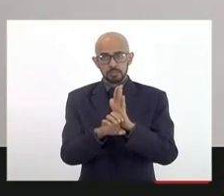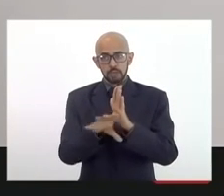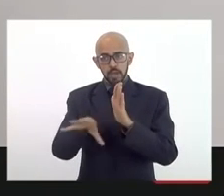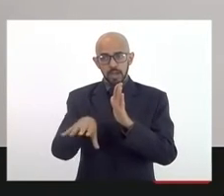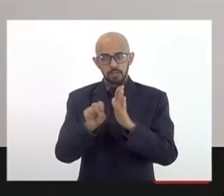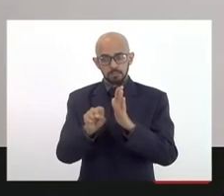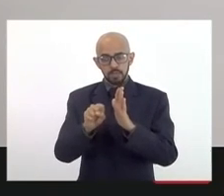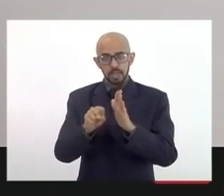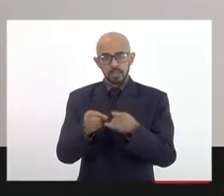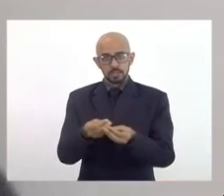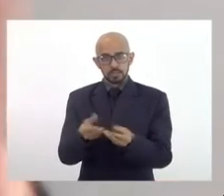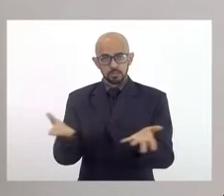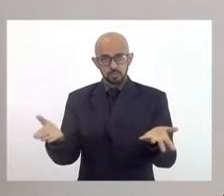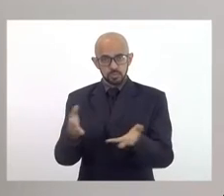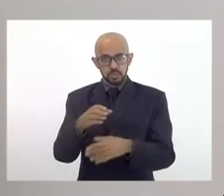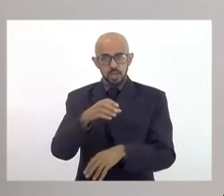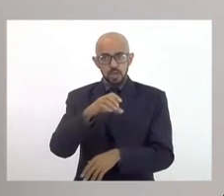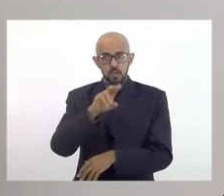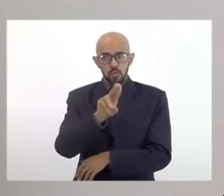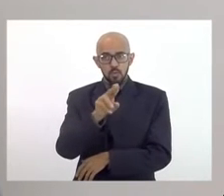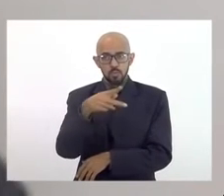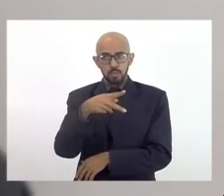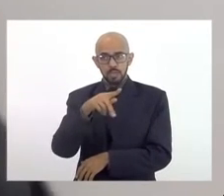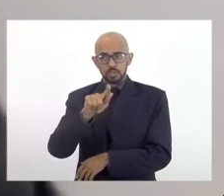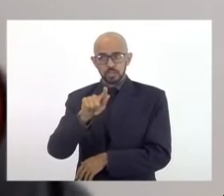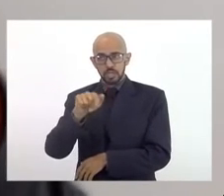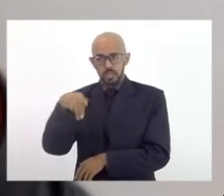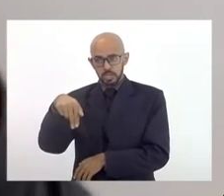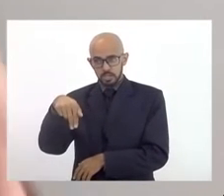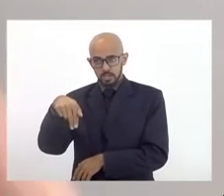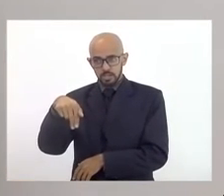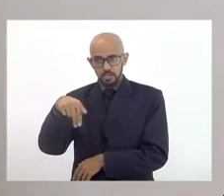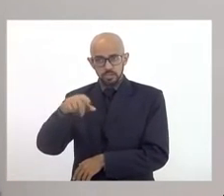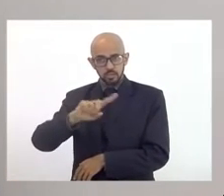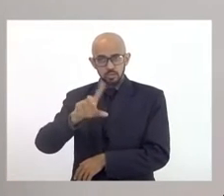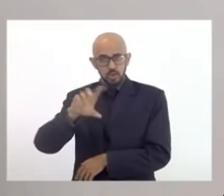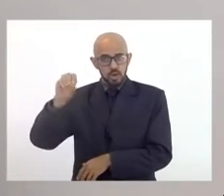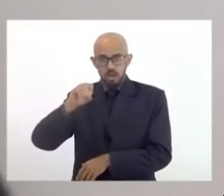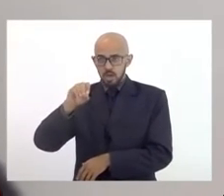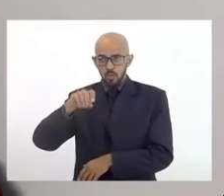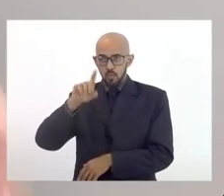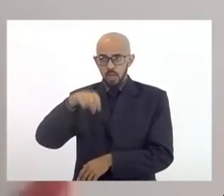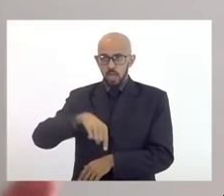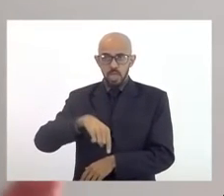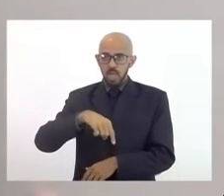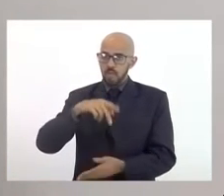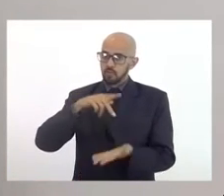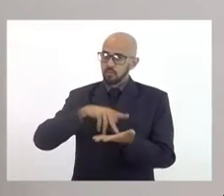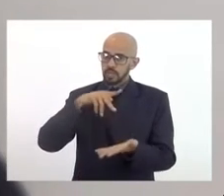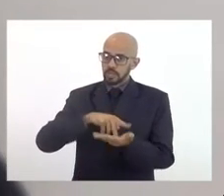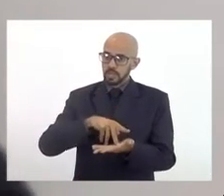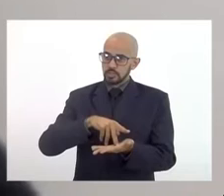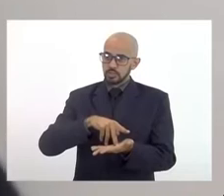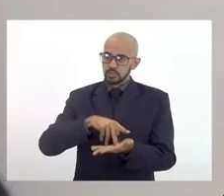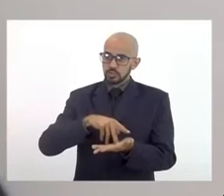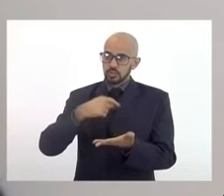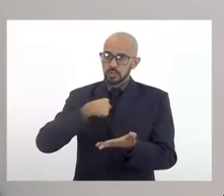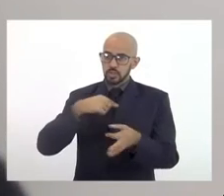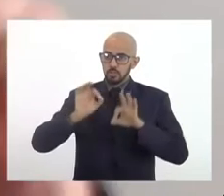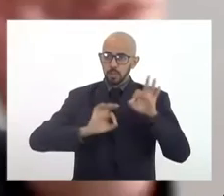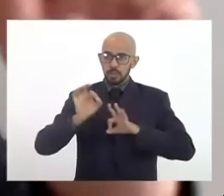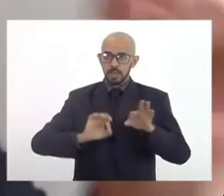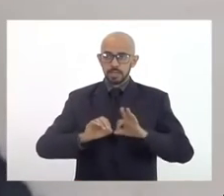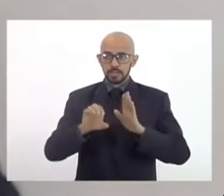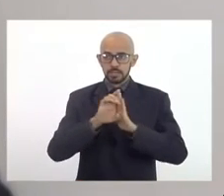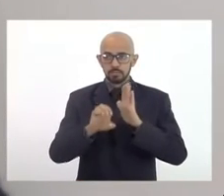na UPGN para fugir do transporte. Isso não corresponde ainda à realidade. Eu preparei essa